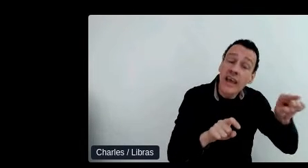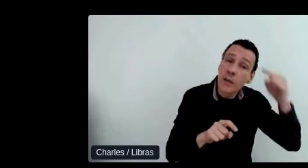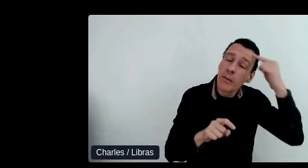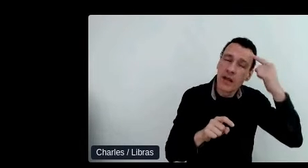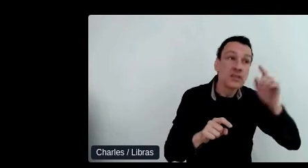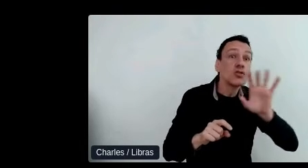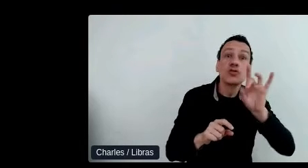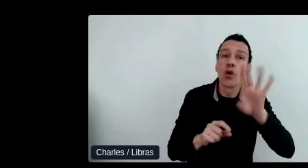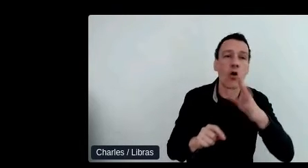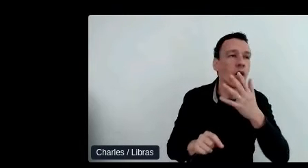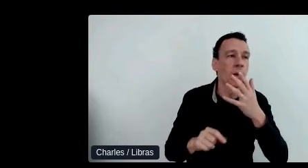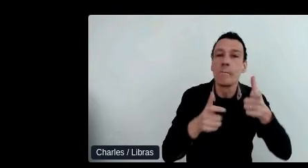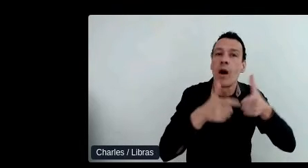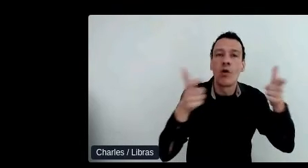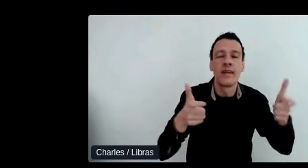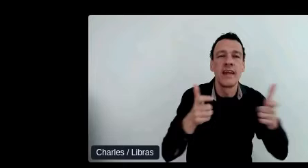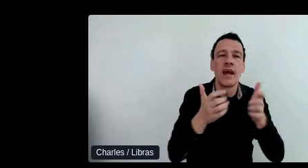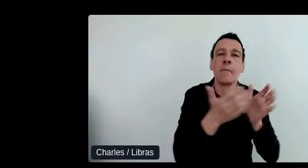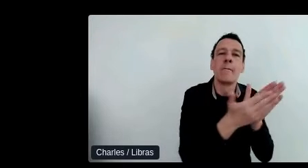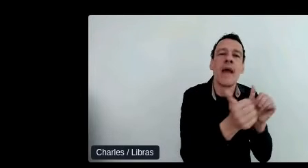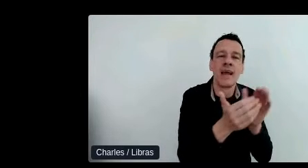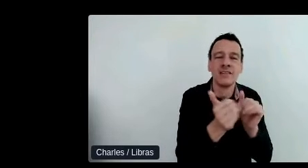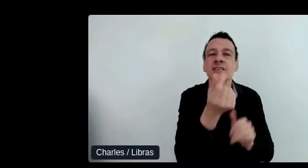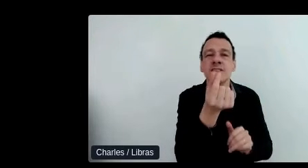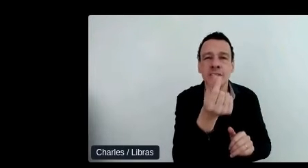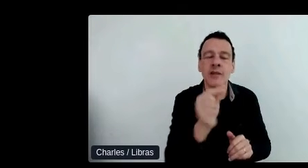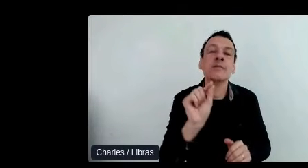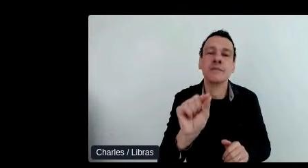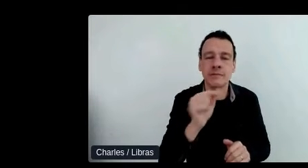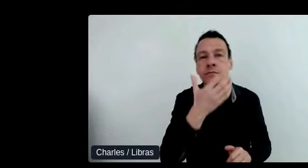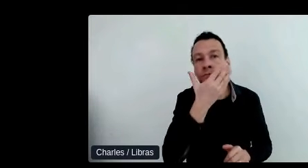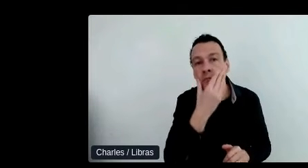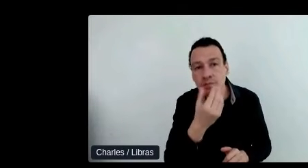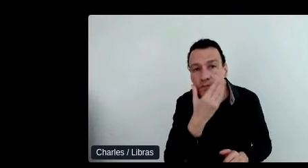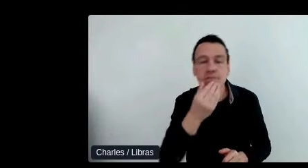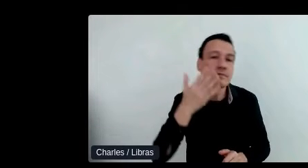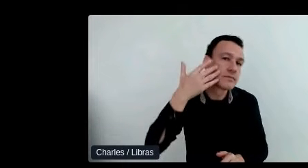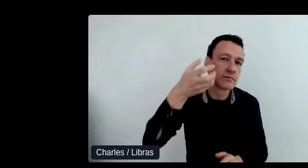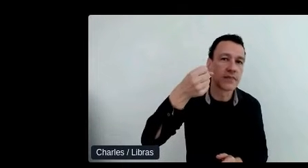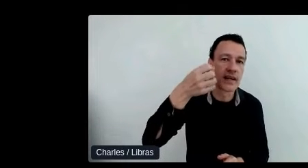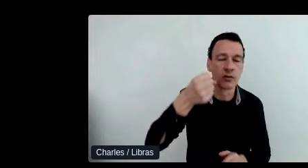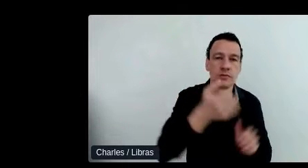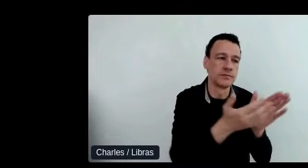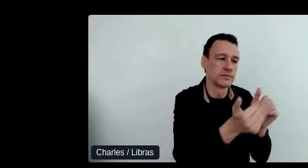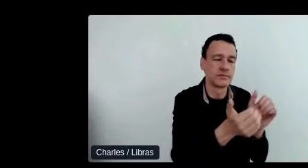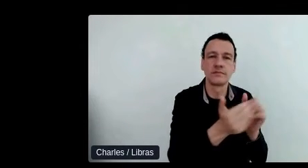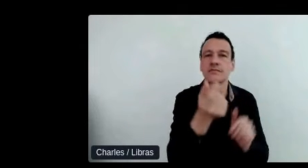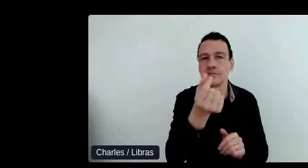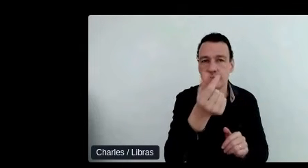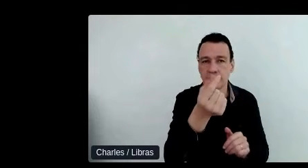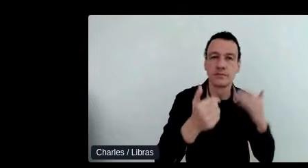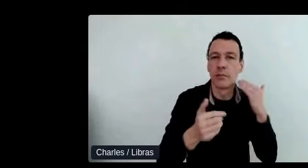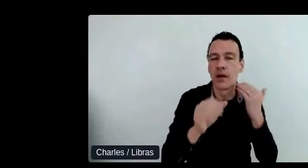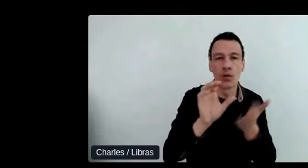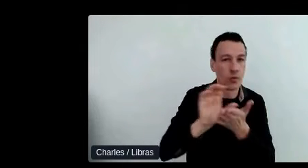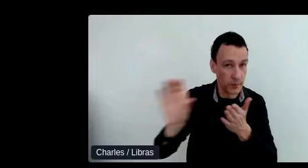nessa grande maioria. Então, se chega alguém que não está dentro daquele padrão e esses dados não foram muito